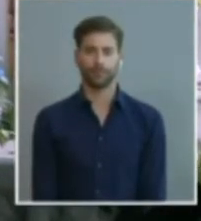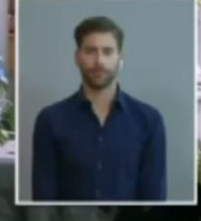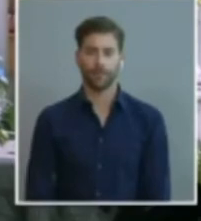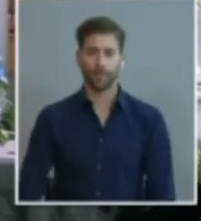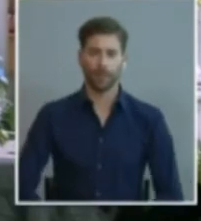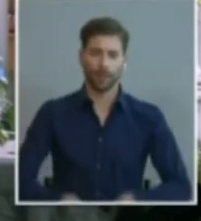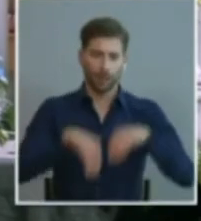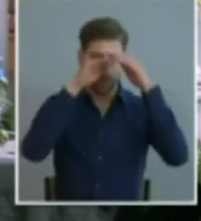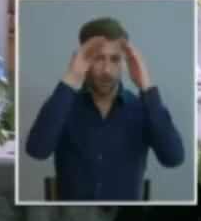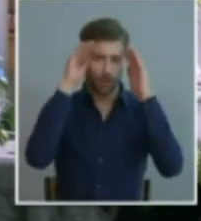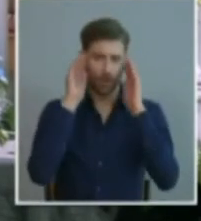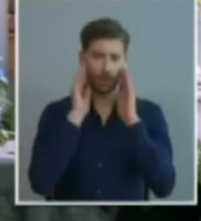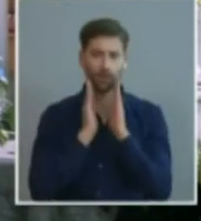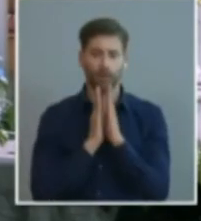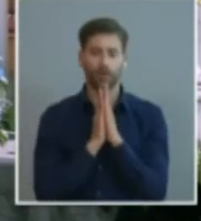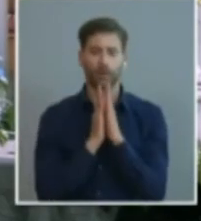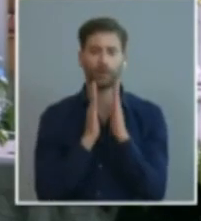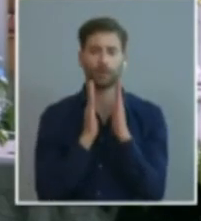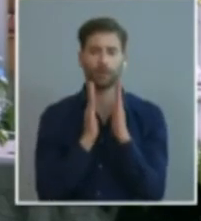Ave Maria.